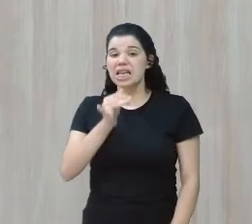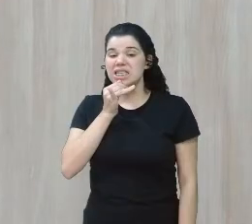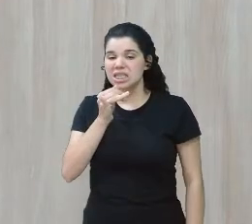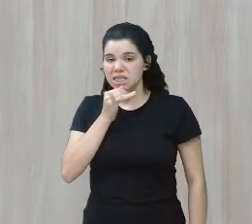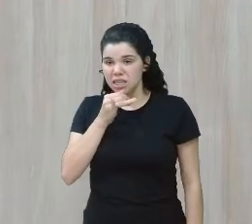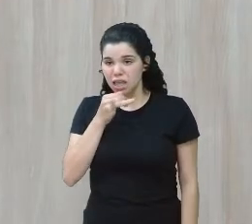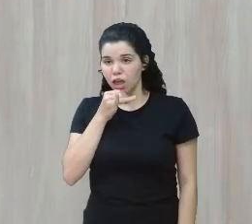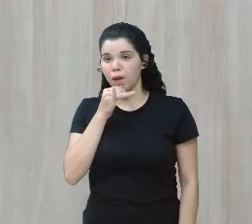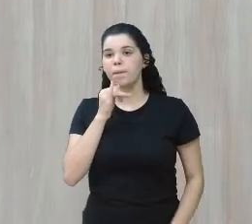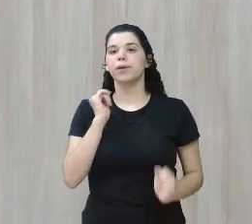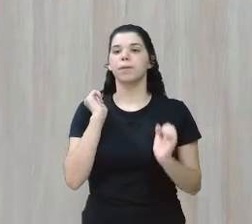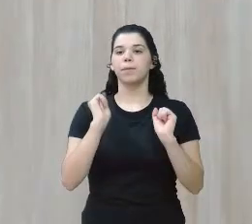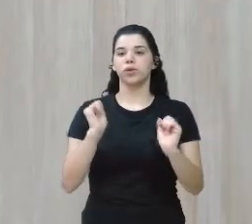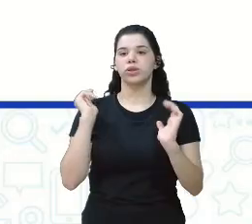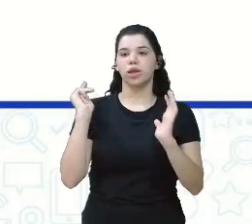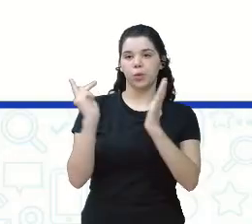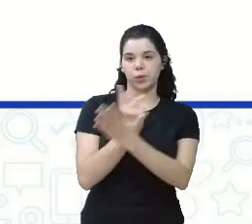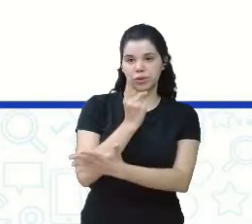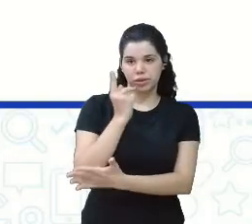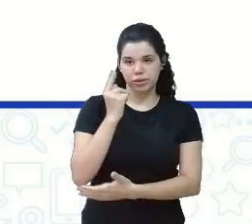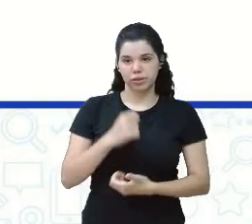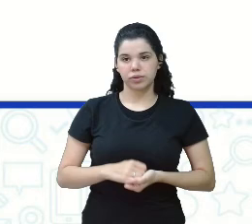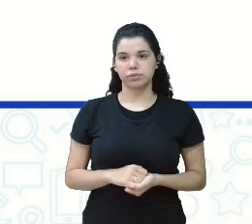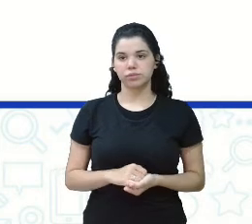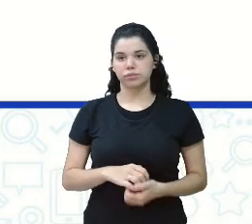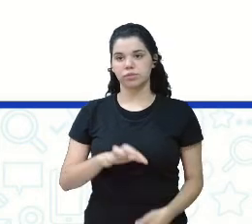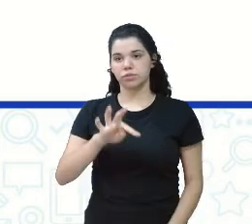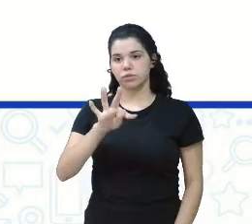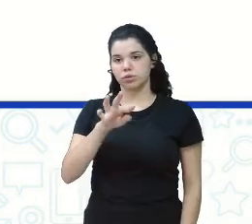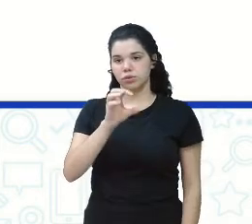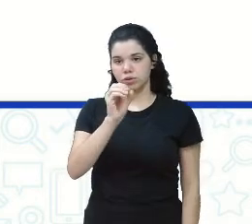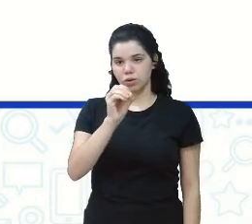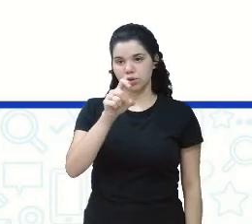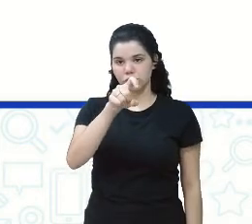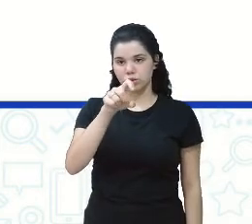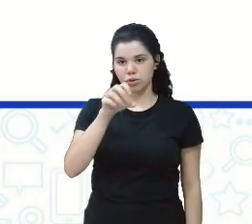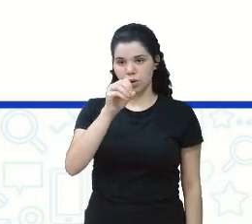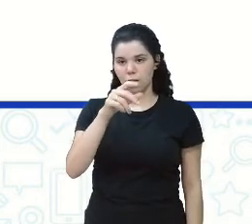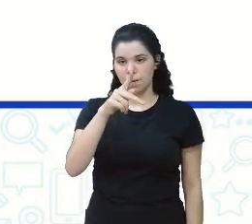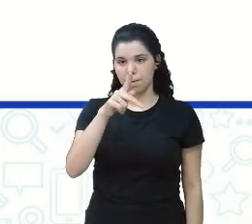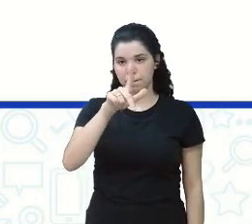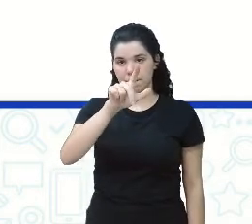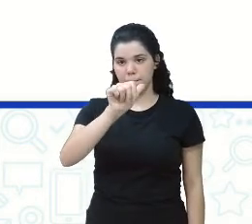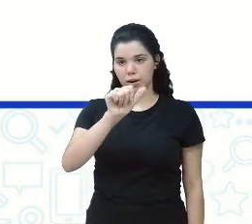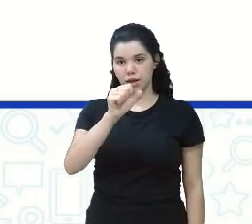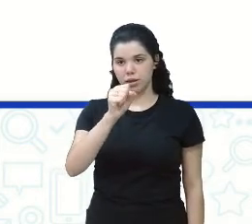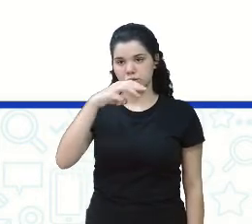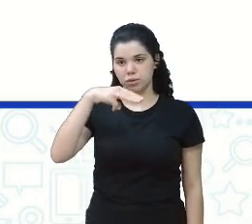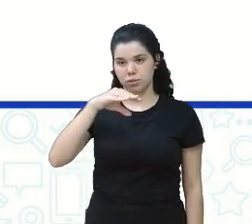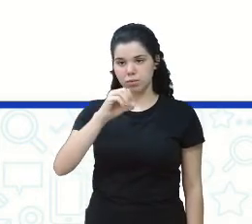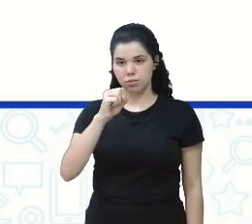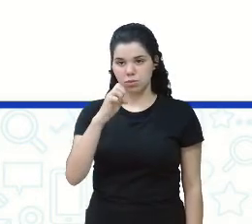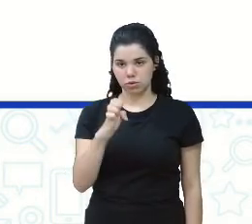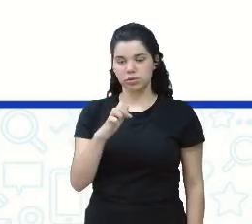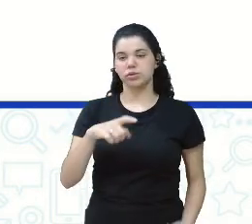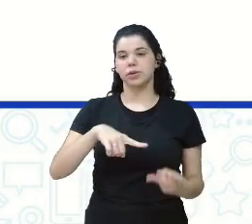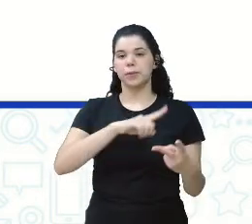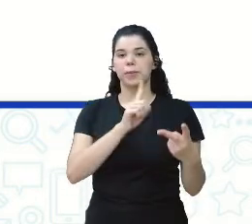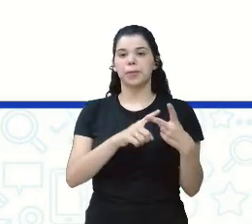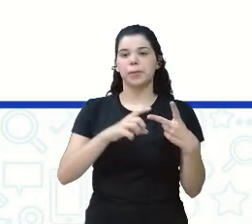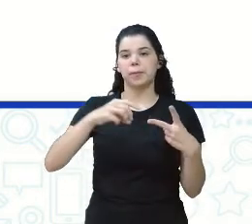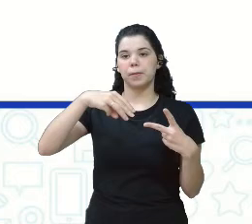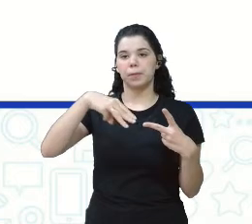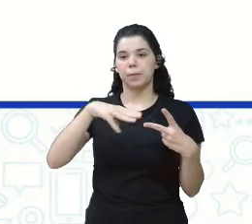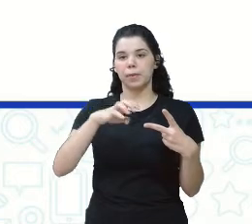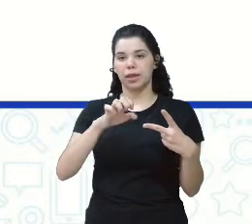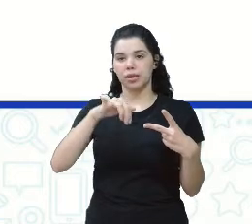podem acometer o indivíduo. A toxoplasmose, a meningite, a tuberculose. A toxoplasmose é